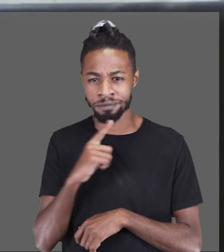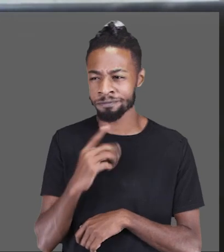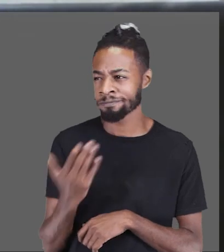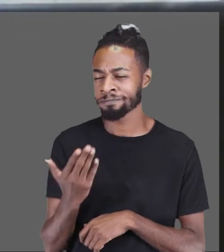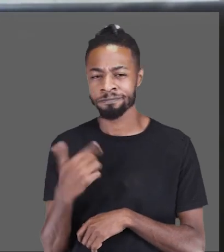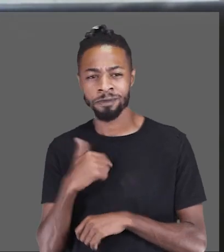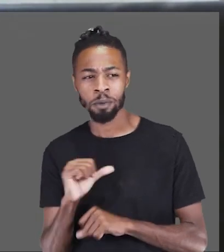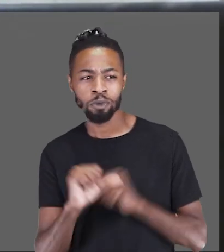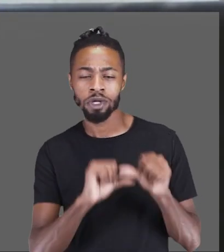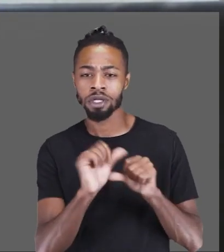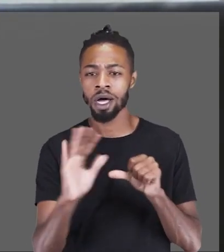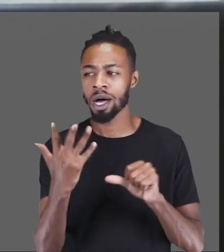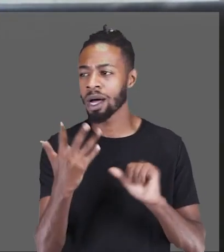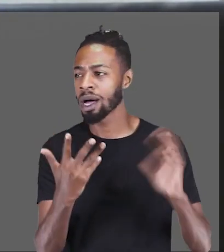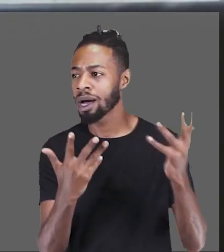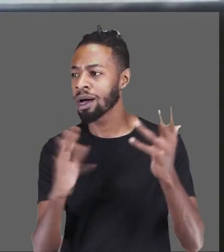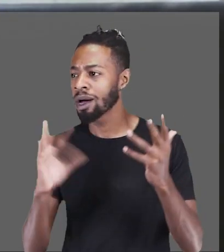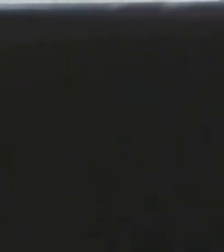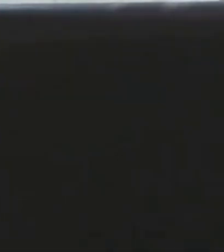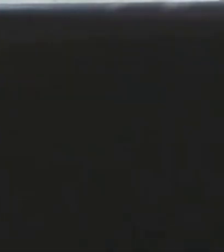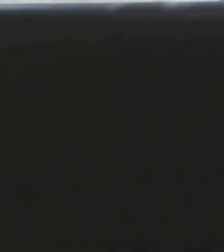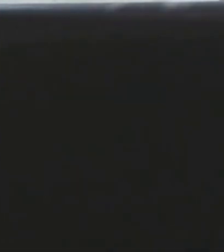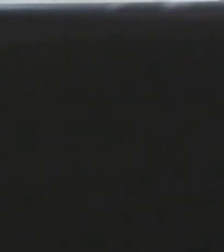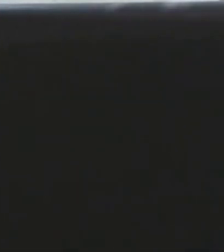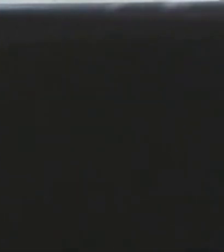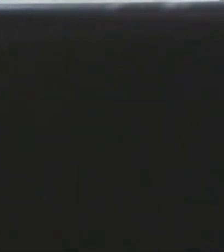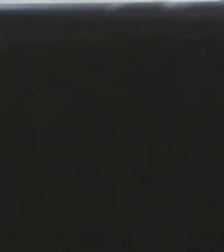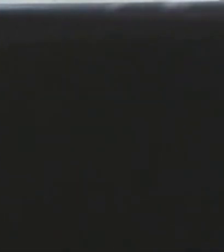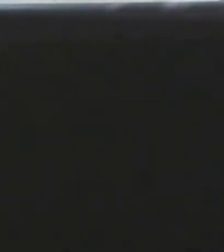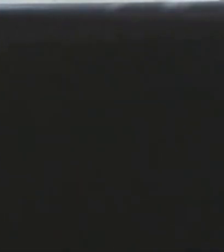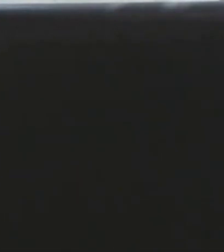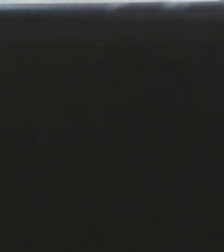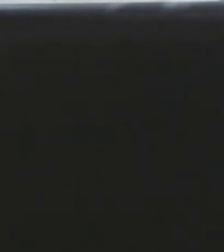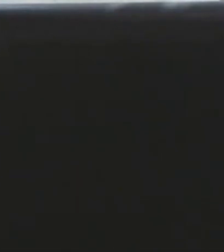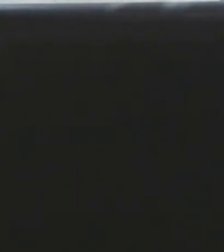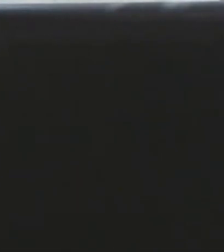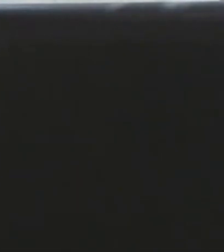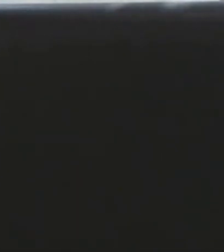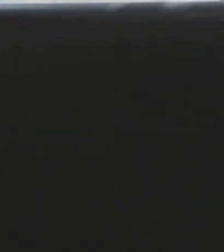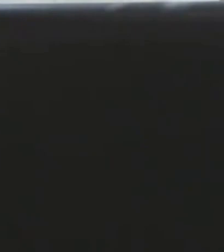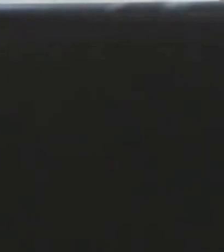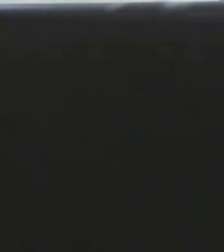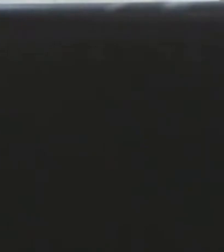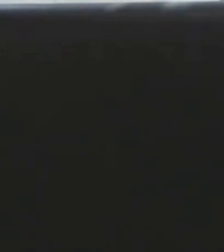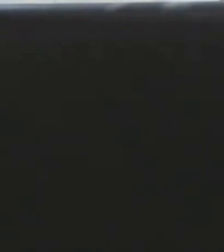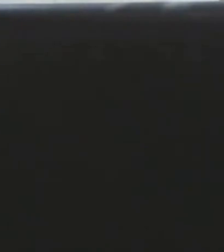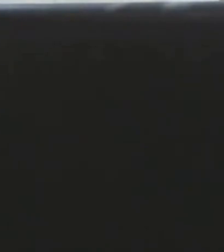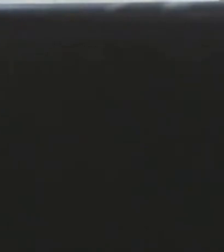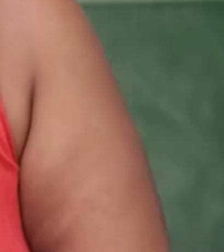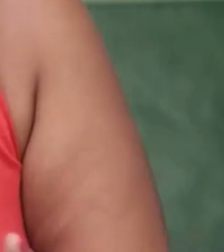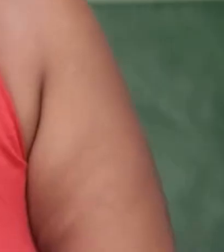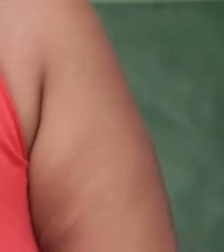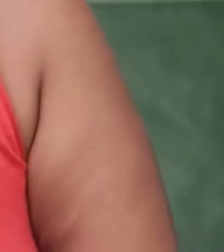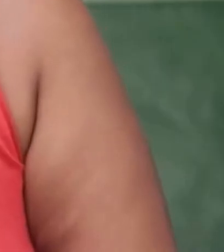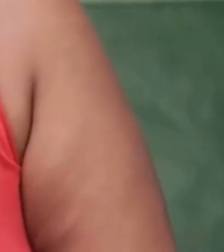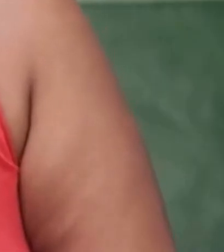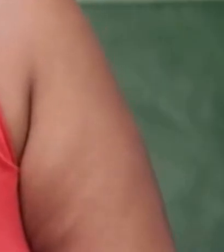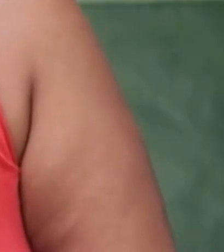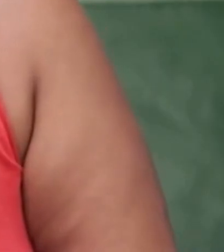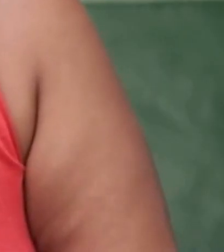sua universidade das mudanças que estão acontecendo no mundo do trabalho, para que a universidade se antecipe a essas mudanças. A